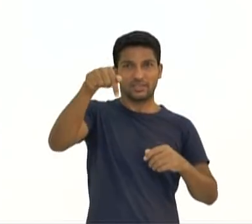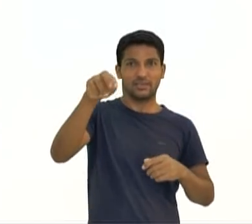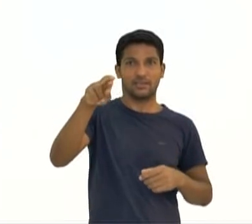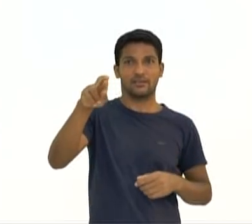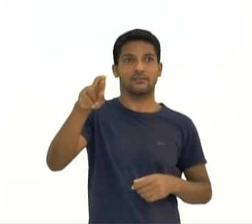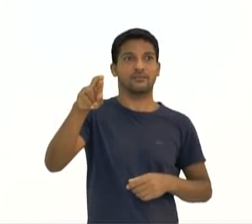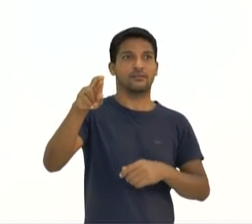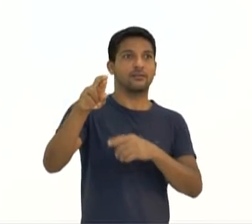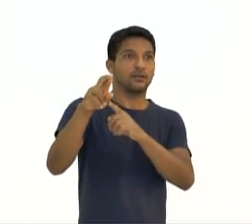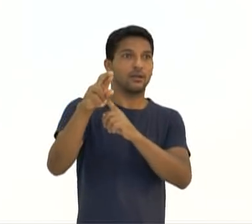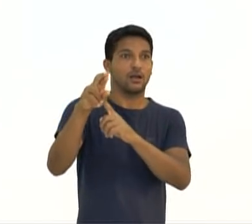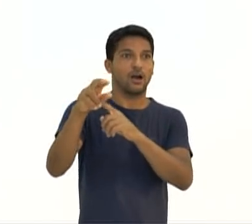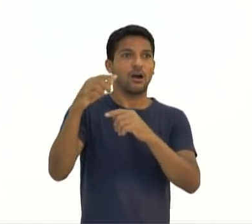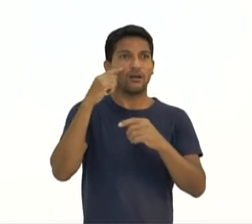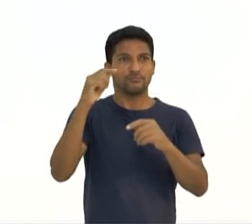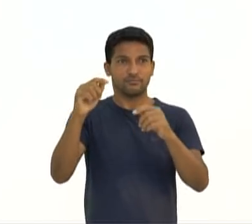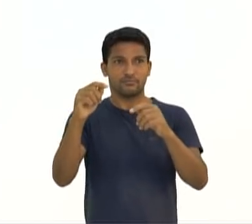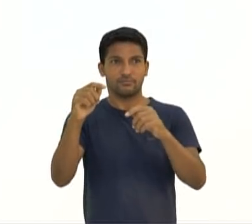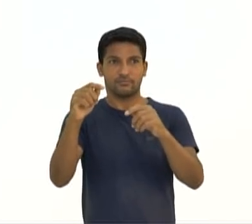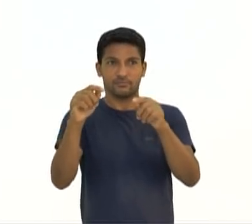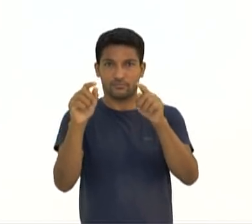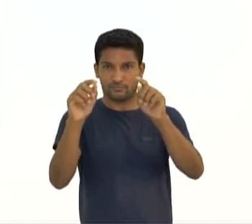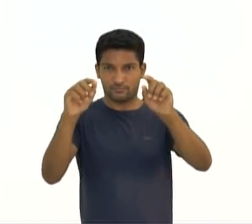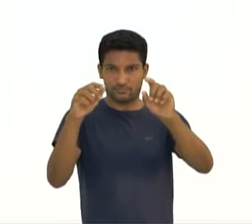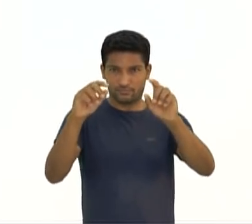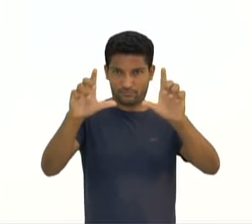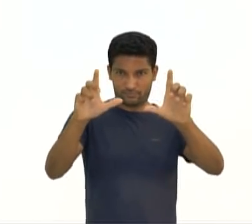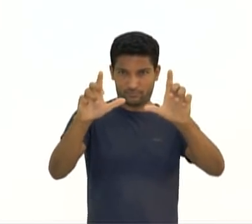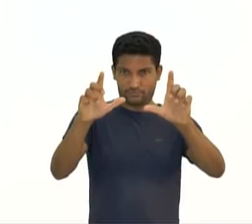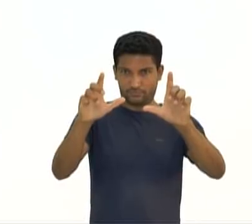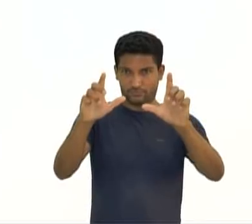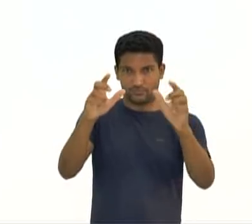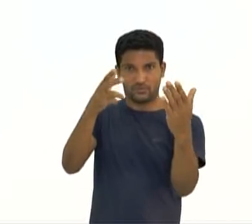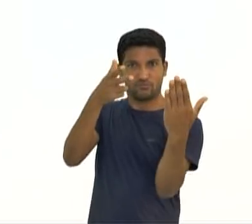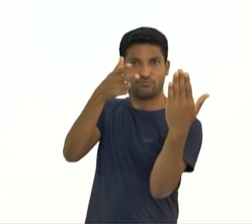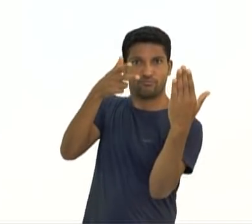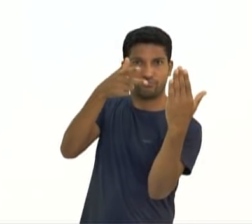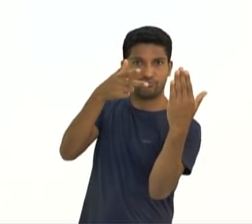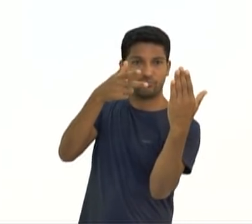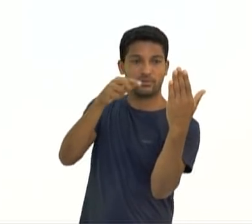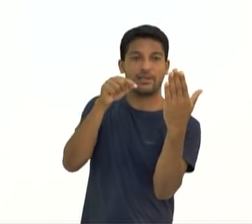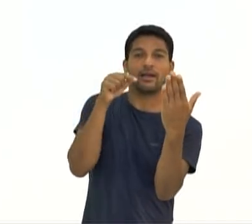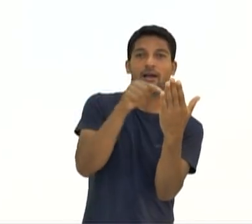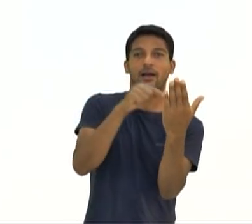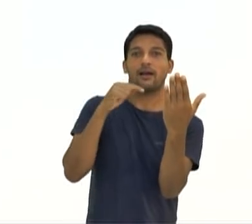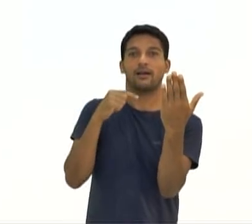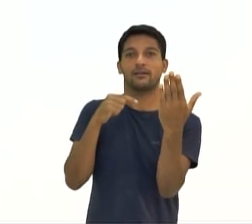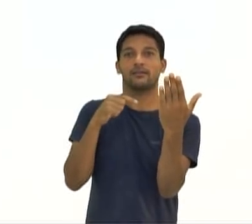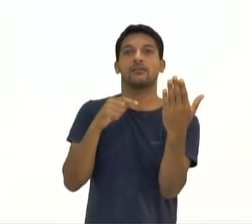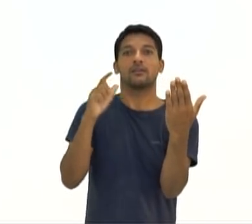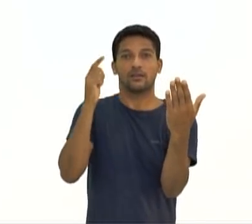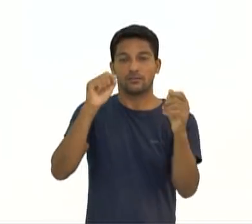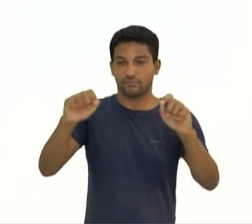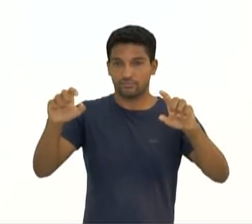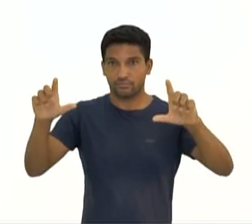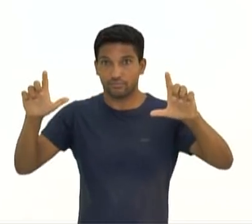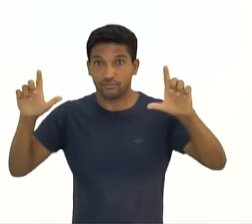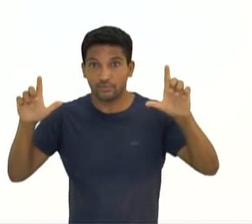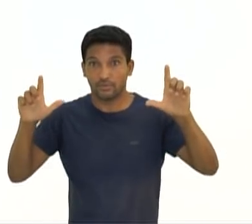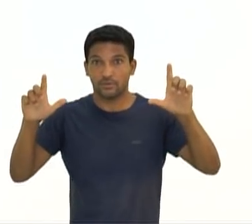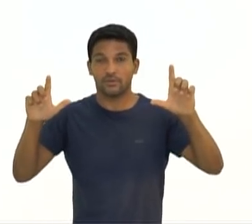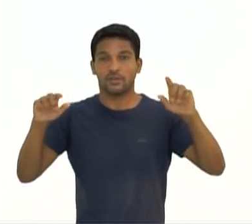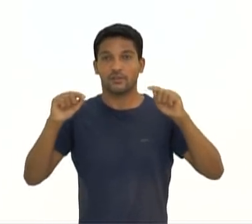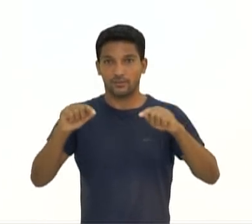ele vai te levar para o site na qual você vai poder imprimir o seu próprio carbono e outros elementos